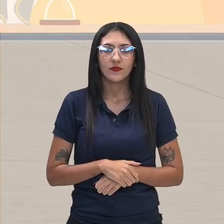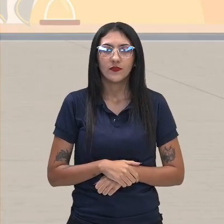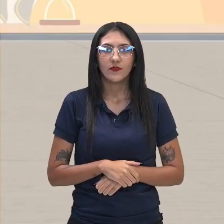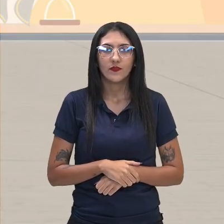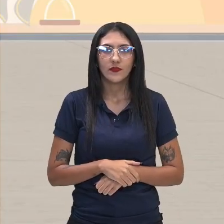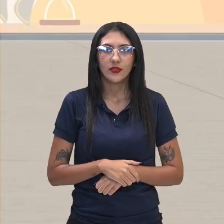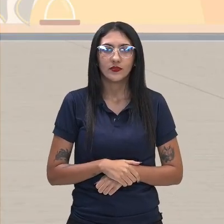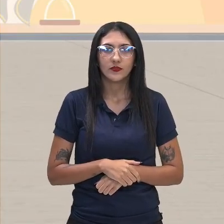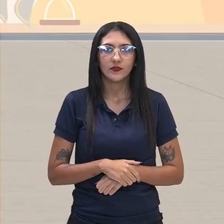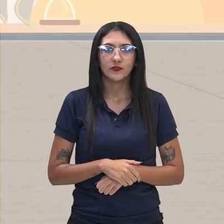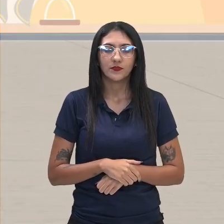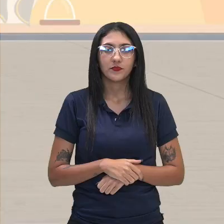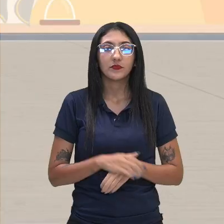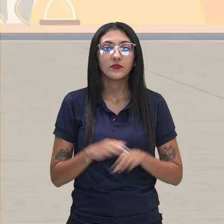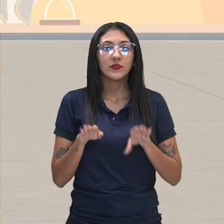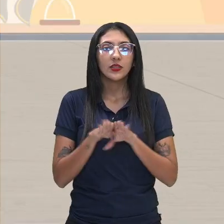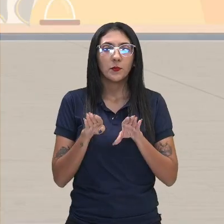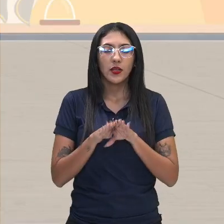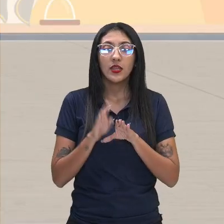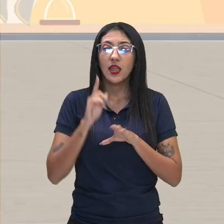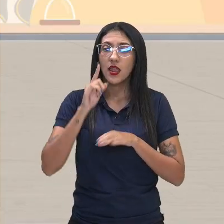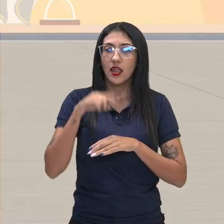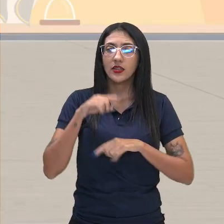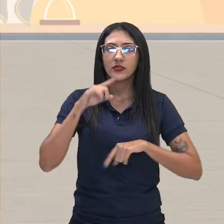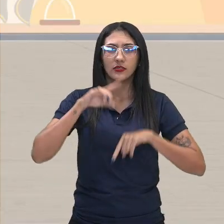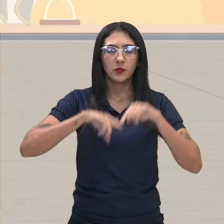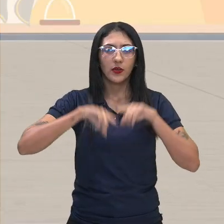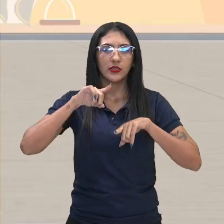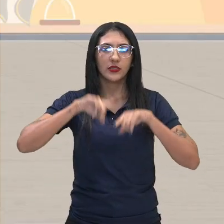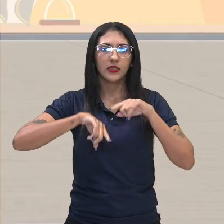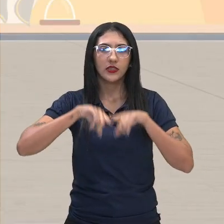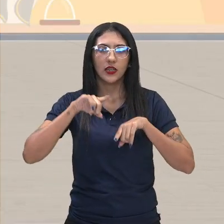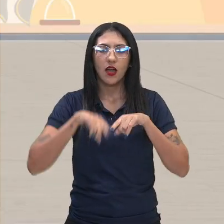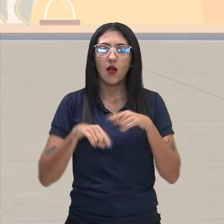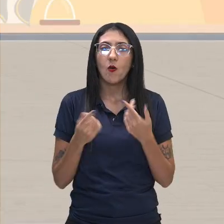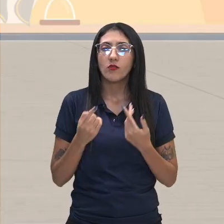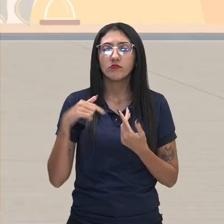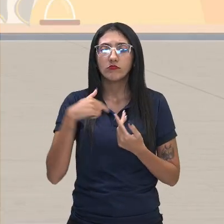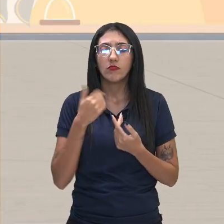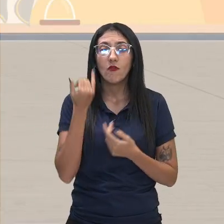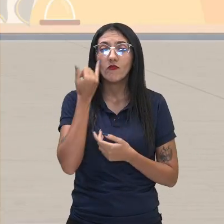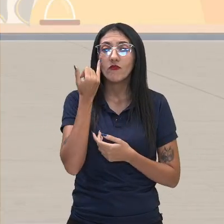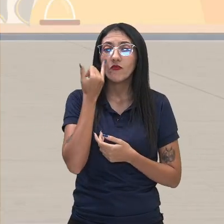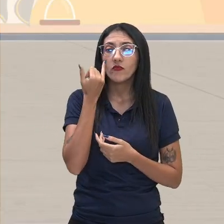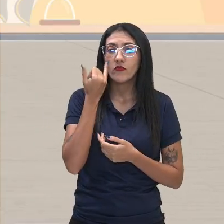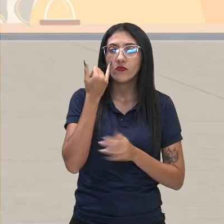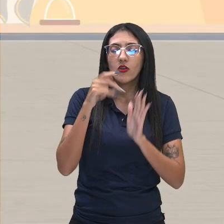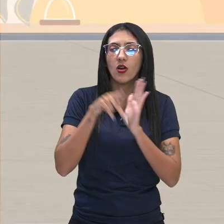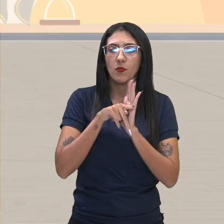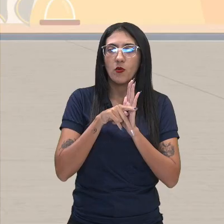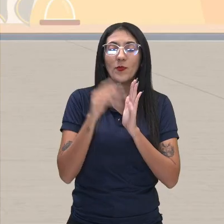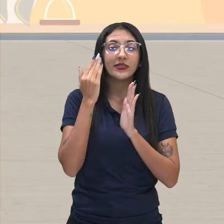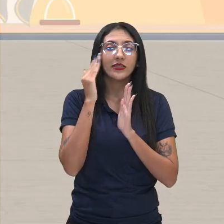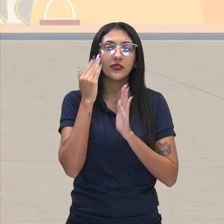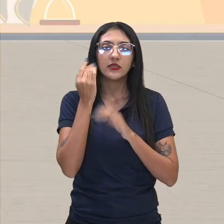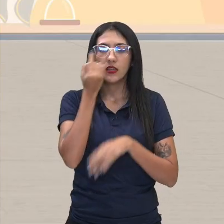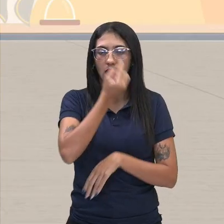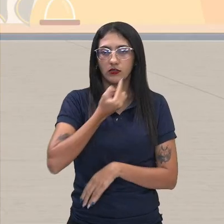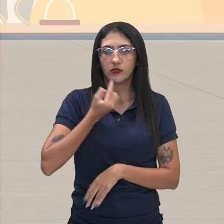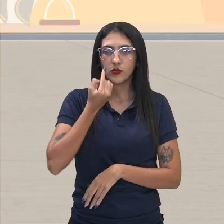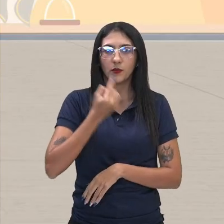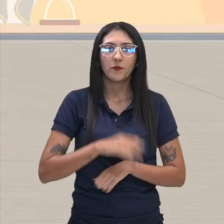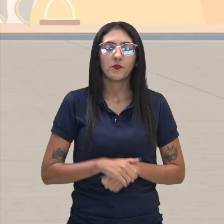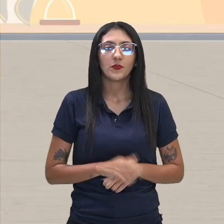né, esse instrumento de lidar com o tempo cronológico. Então você